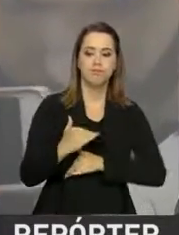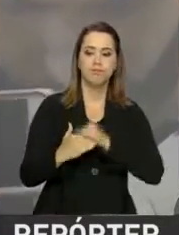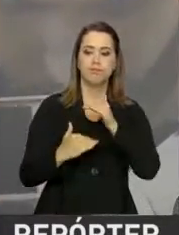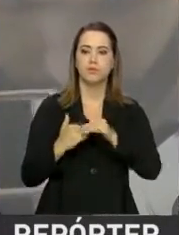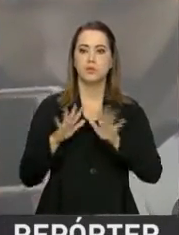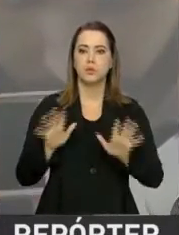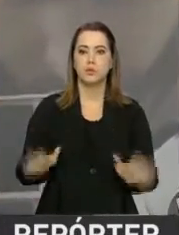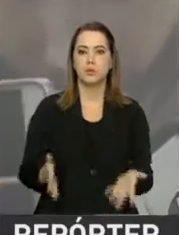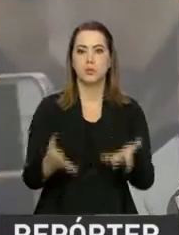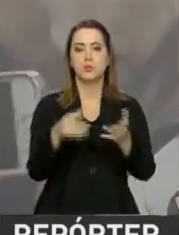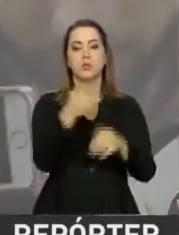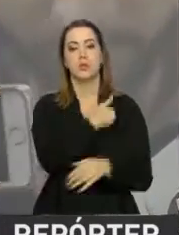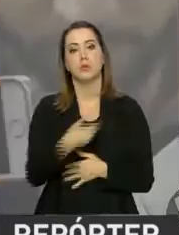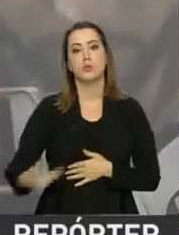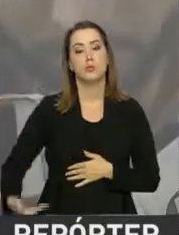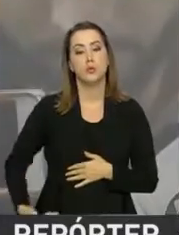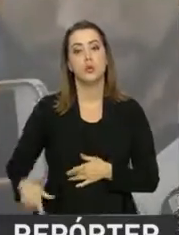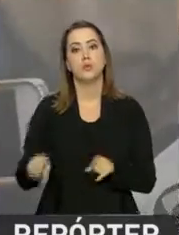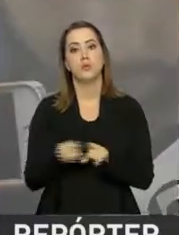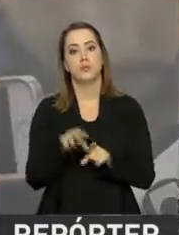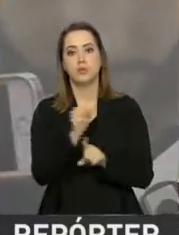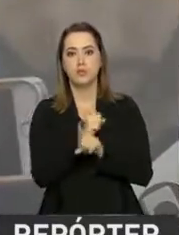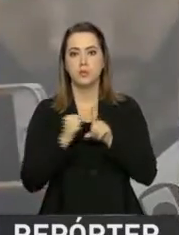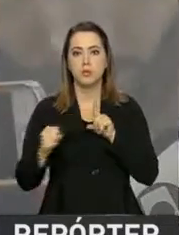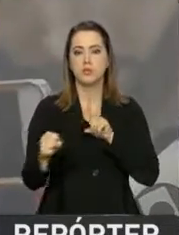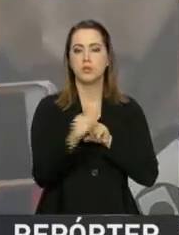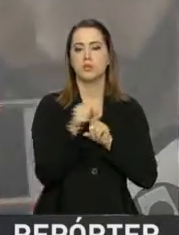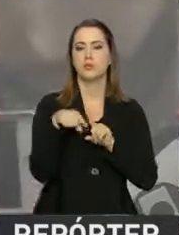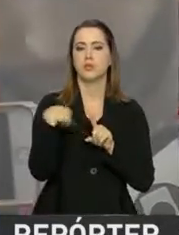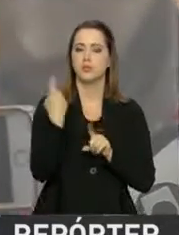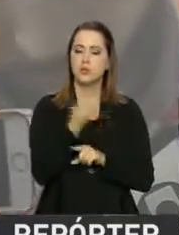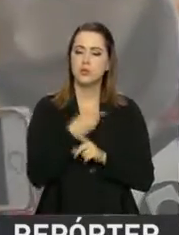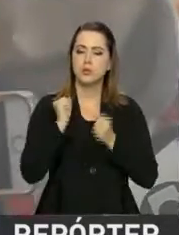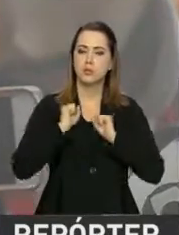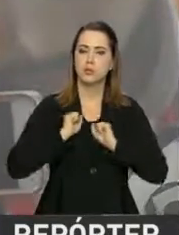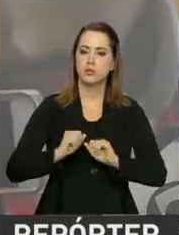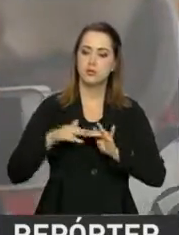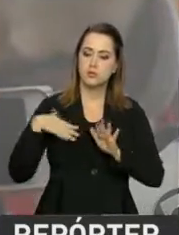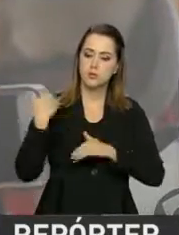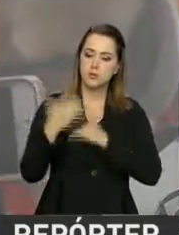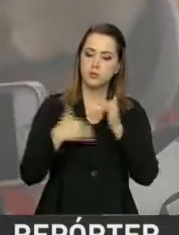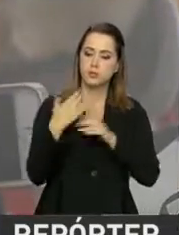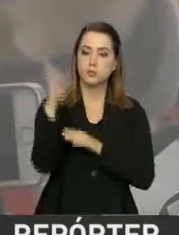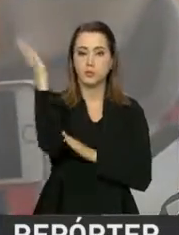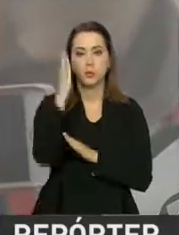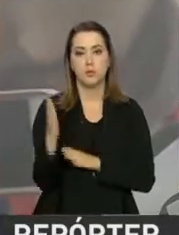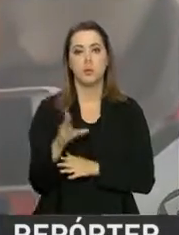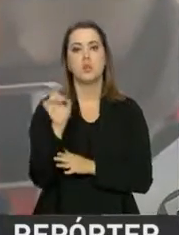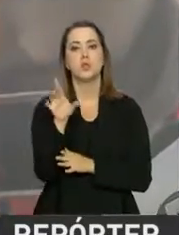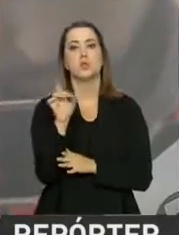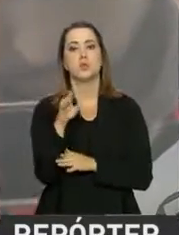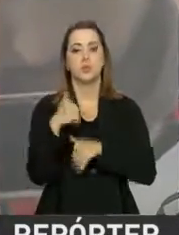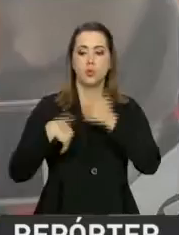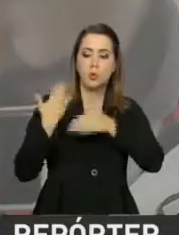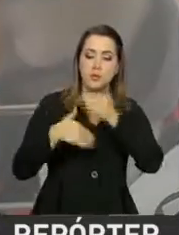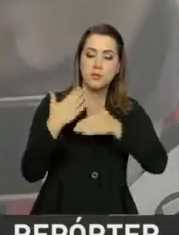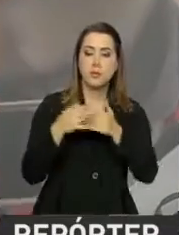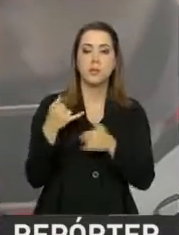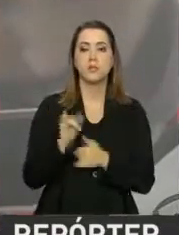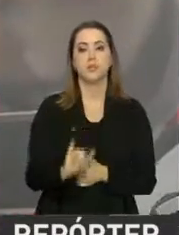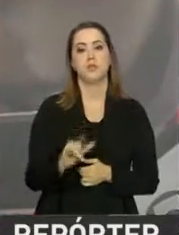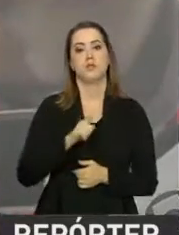vez mais mobilização dos governos e da sociedade para que a gente possa avançar o Brasil só pode ser um país desenvolvido